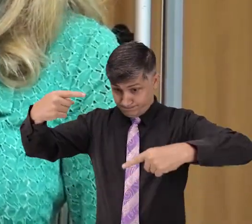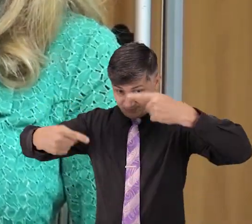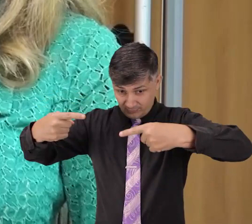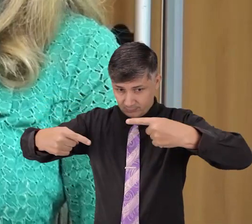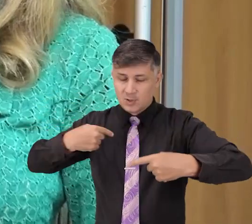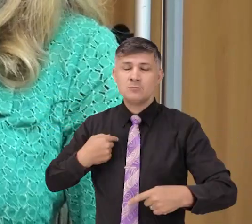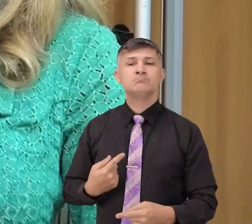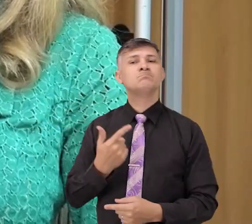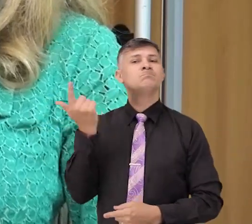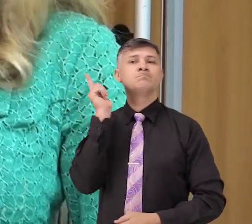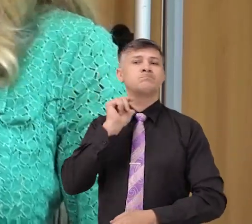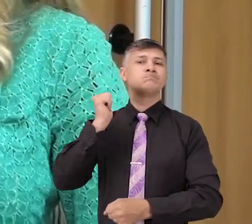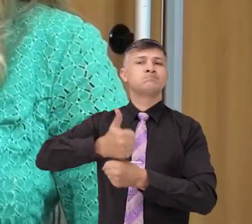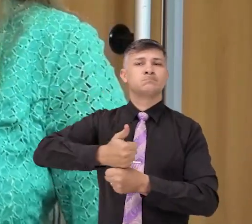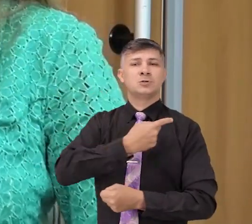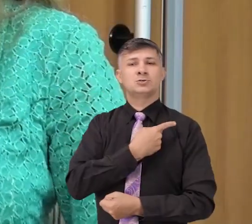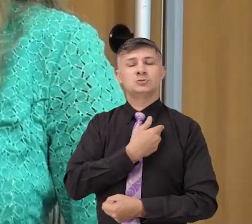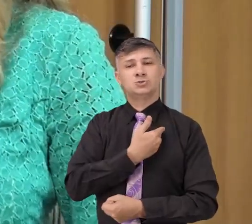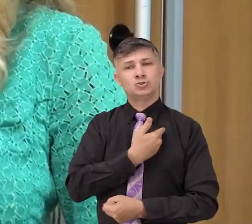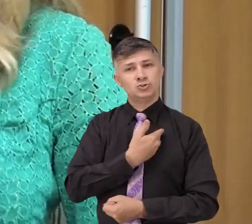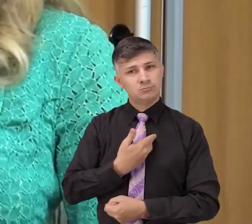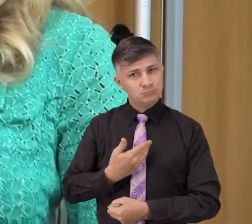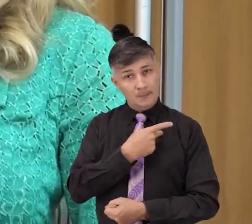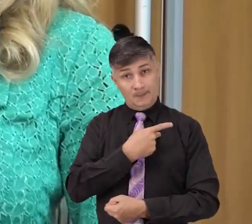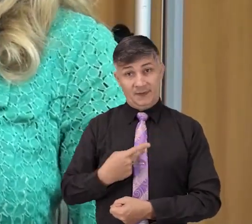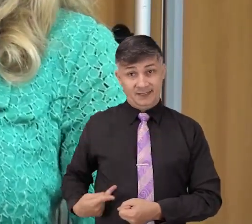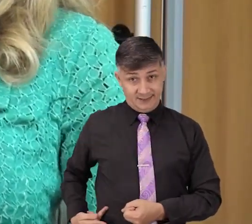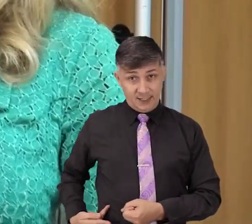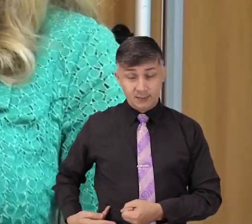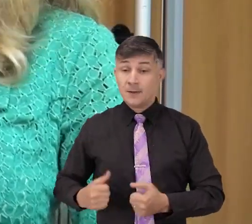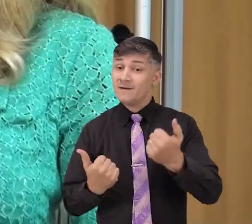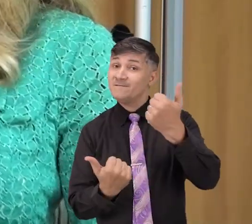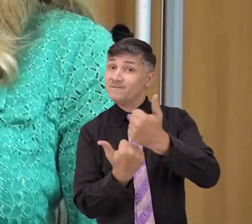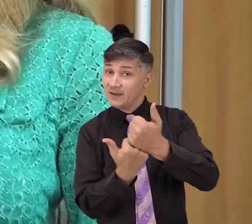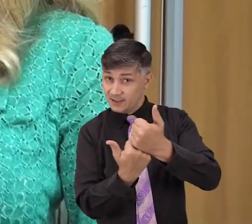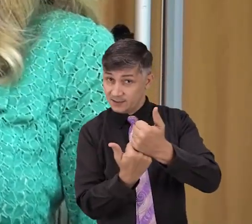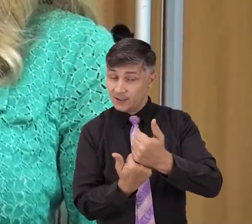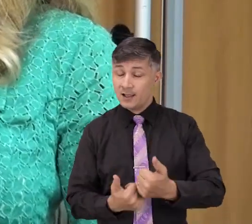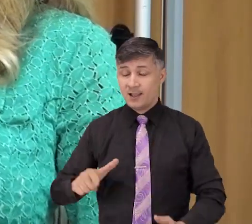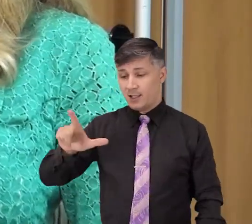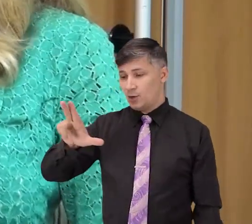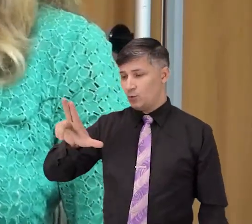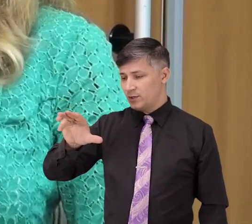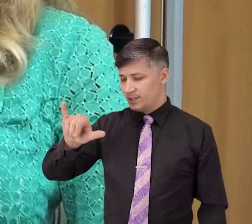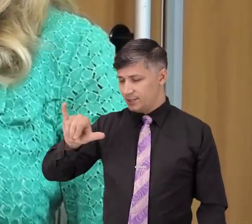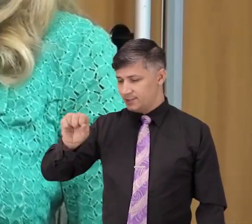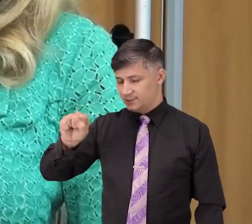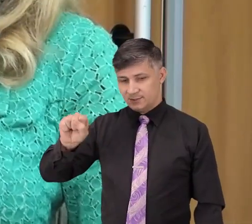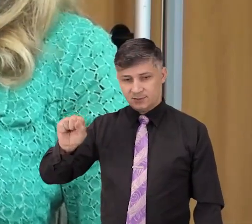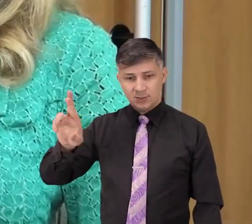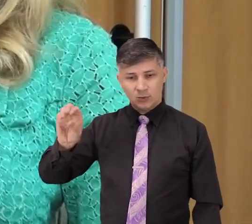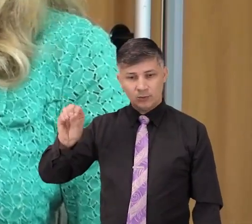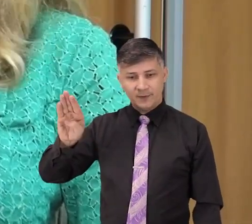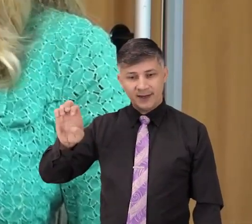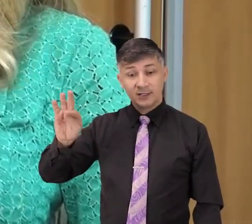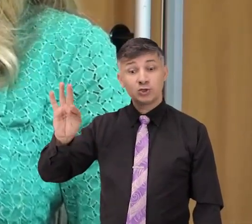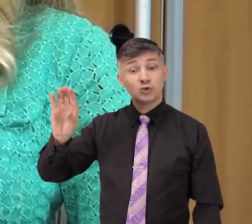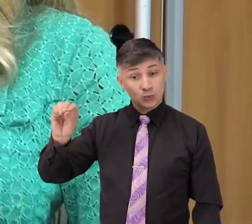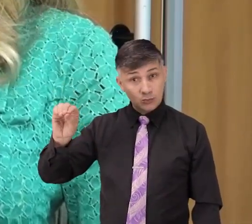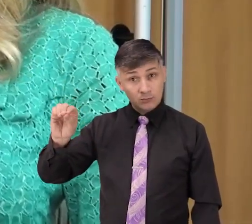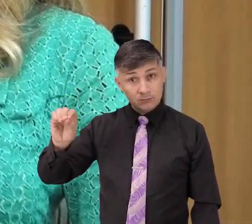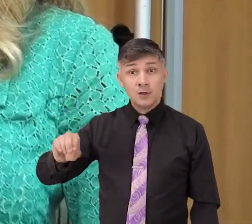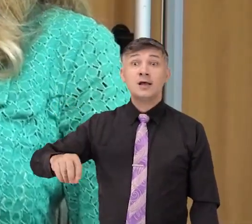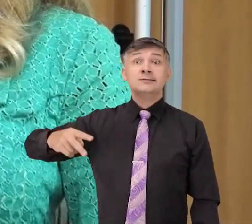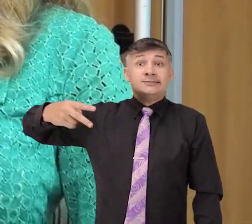eu me elegi presidente do CALC, o meu primeiro vice era o Luiz Roberto Barroso, hoje ministro do Supremo Tribunal